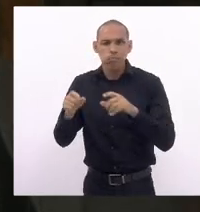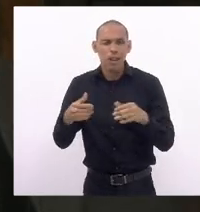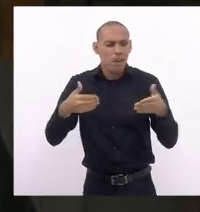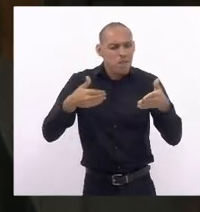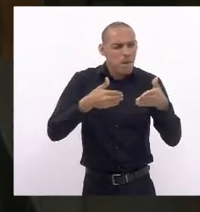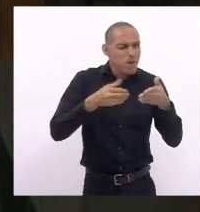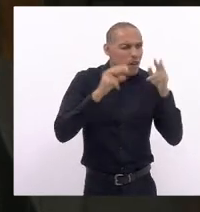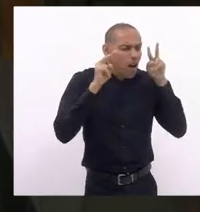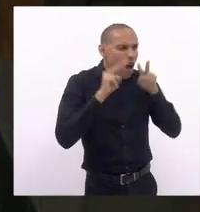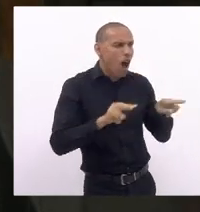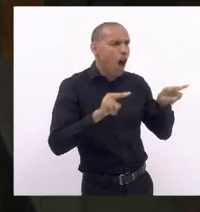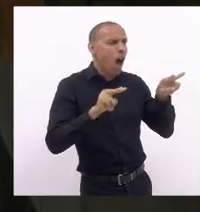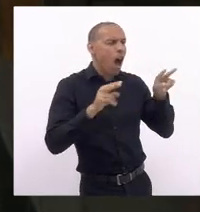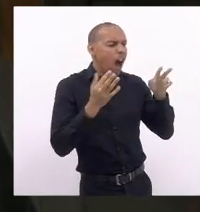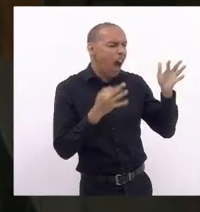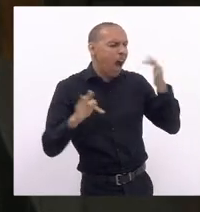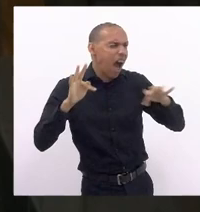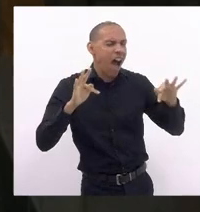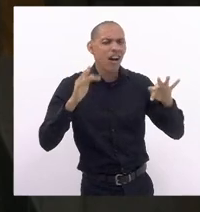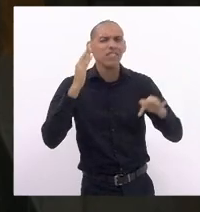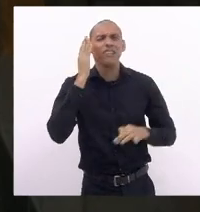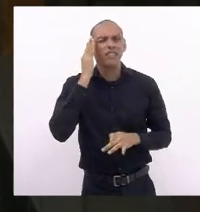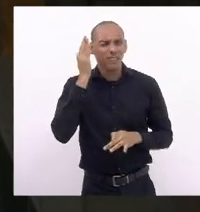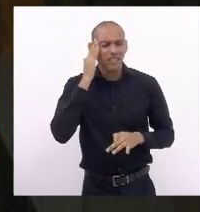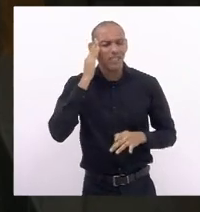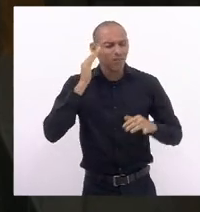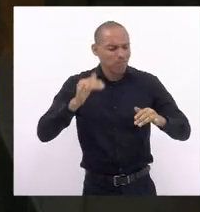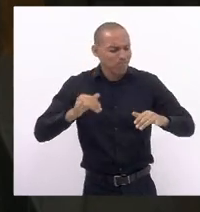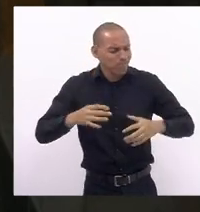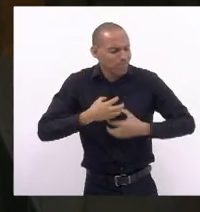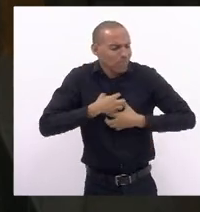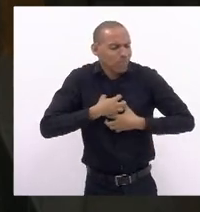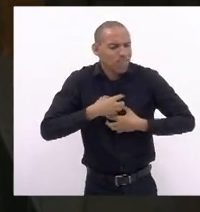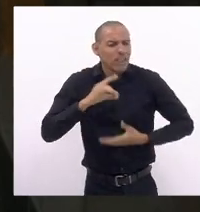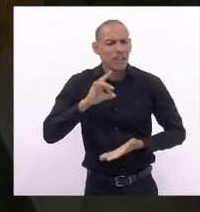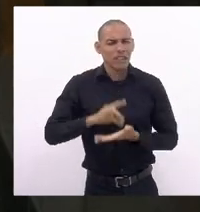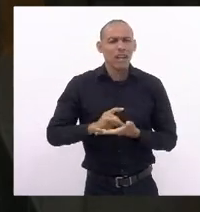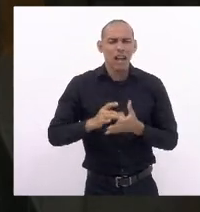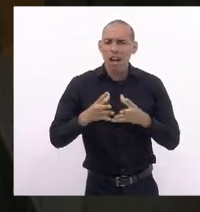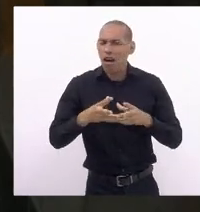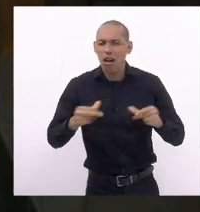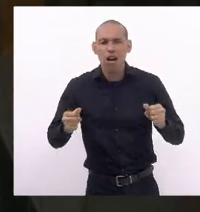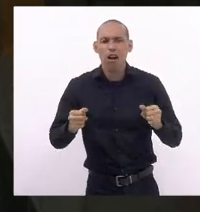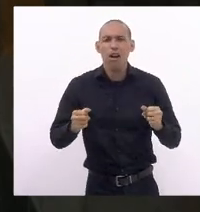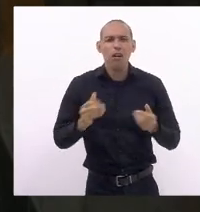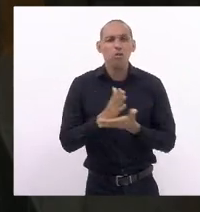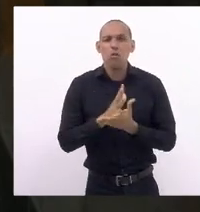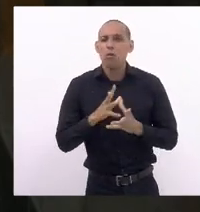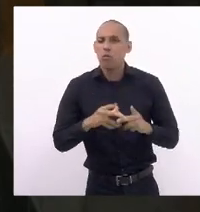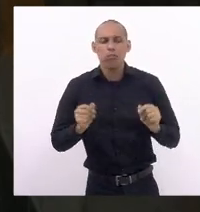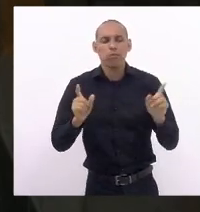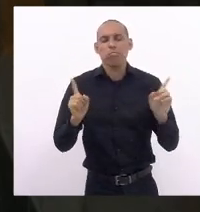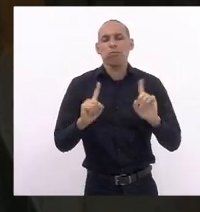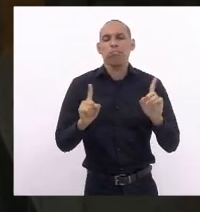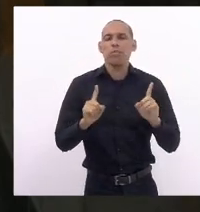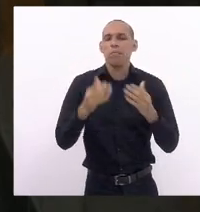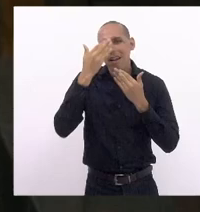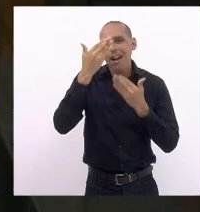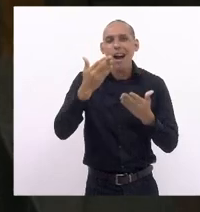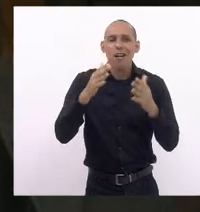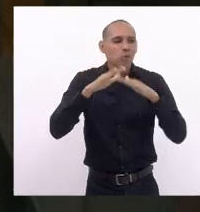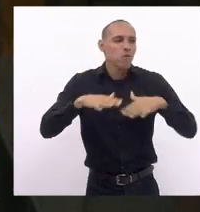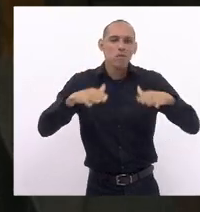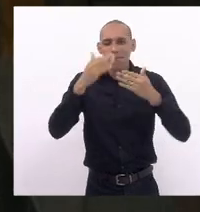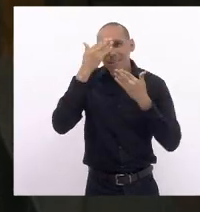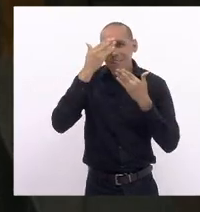perto e passam por essa dor sabem como esse sofrimento não acaba e não cicatriza. Muito obrigado a todos e muito obrigado,